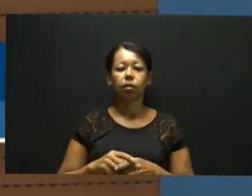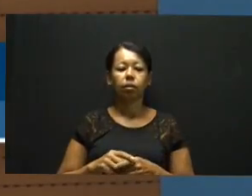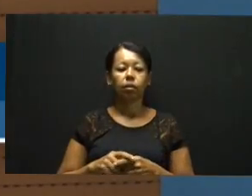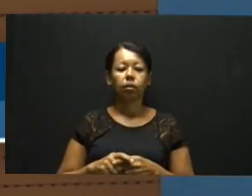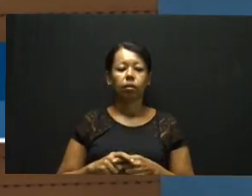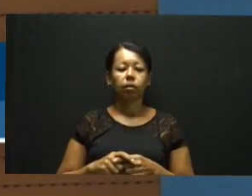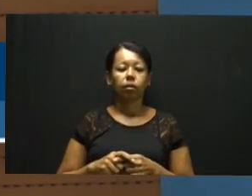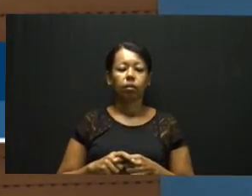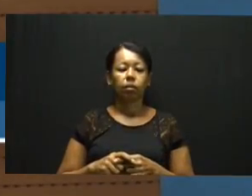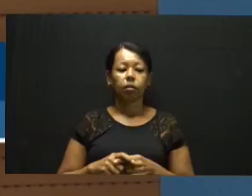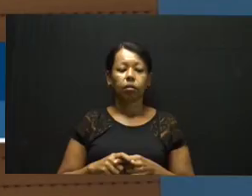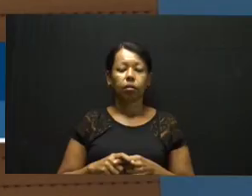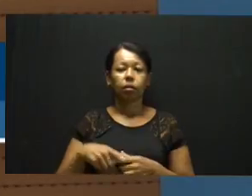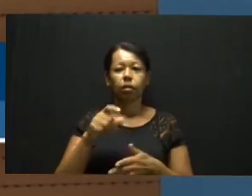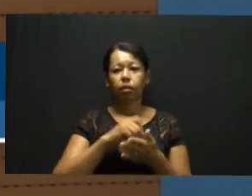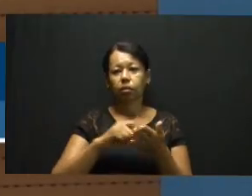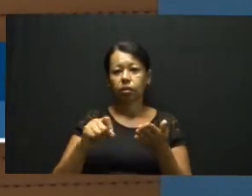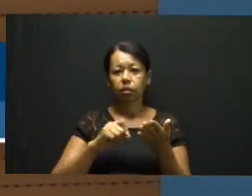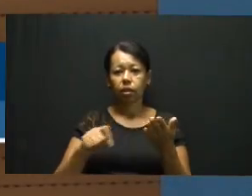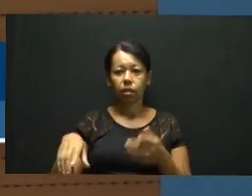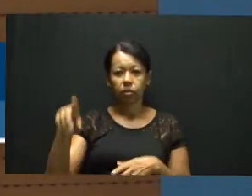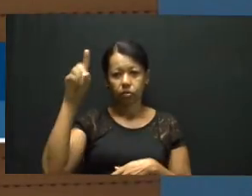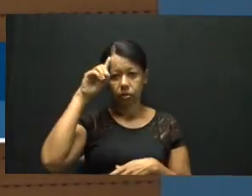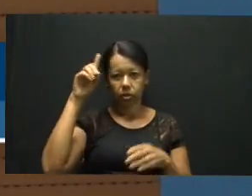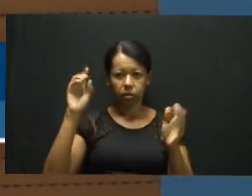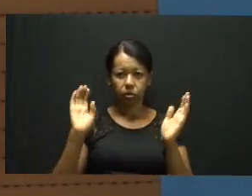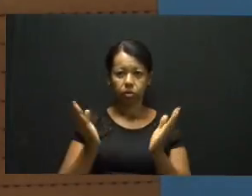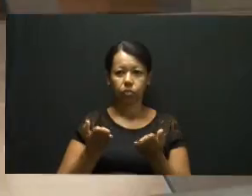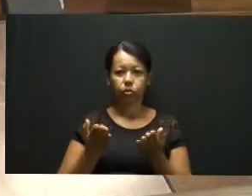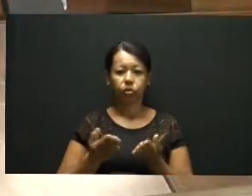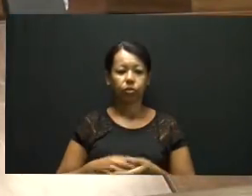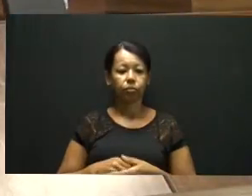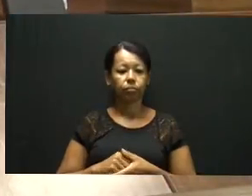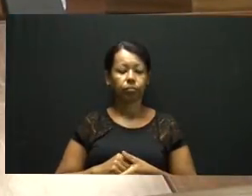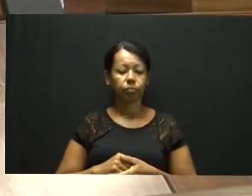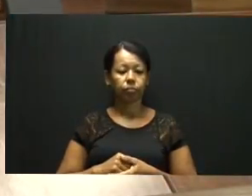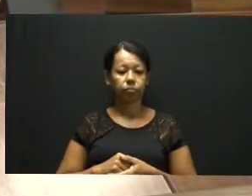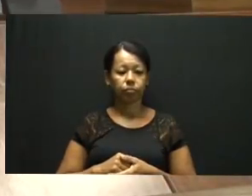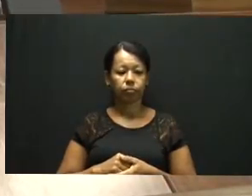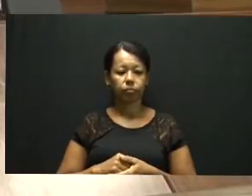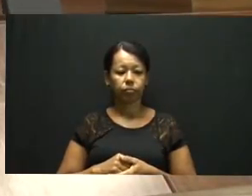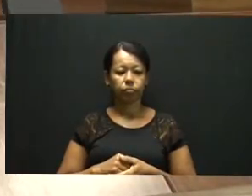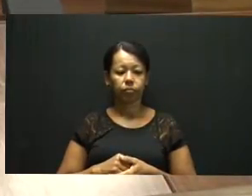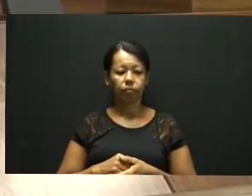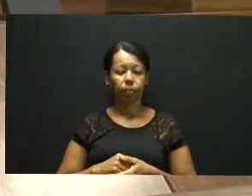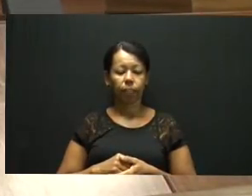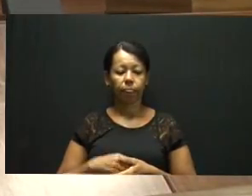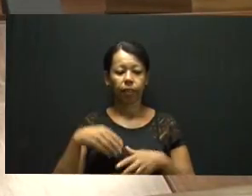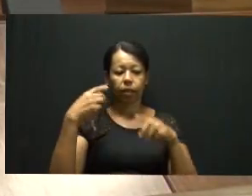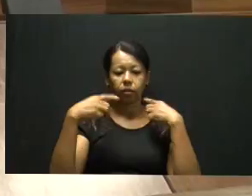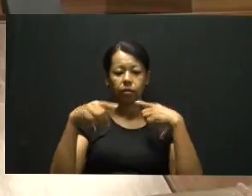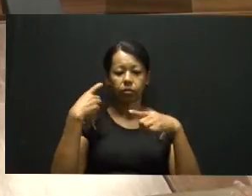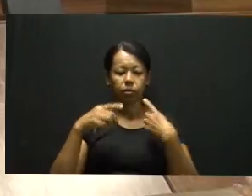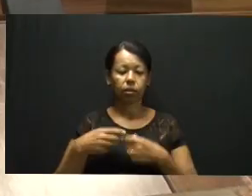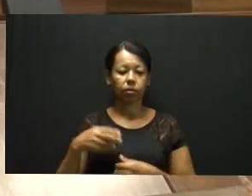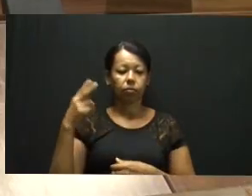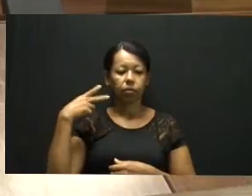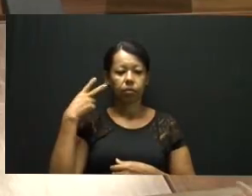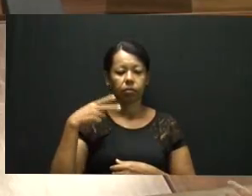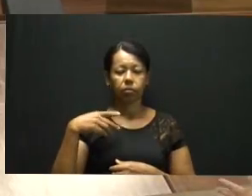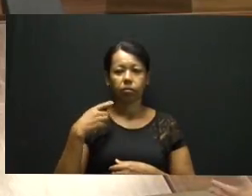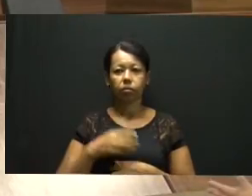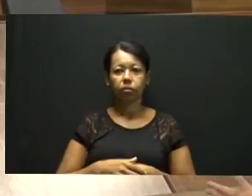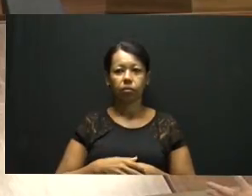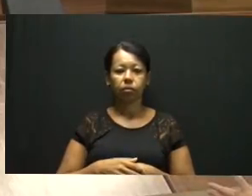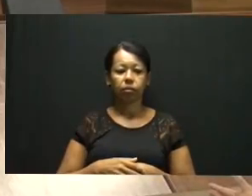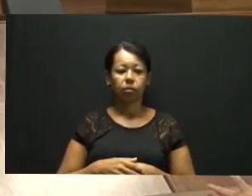Cunha, devidamente assinado na data de hoje. Em discussão. Questão de ordem, presidente. Questão de ordem. Eu peço